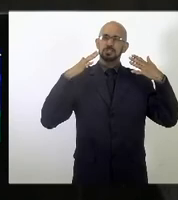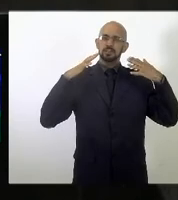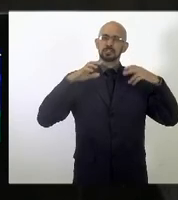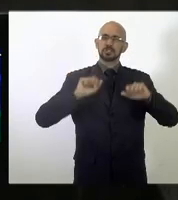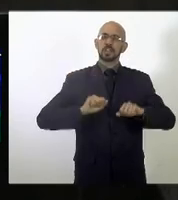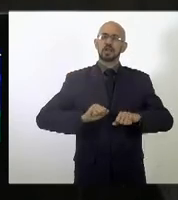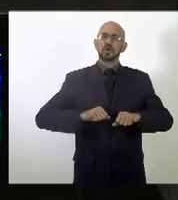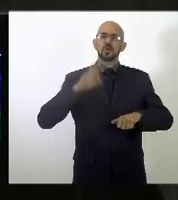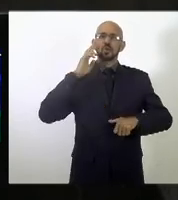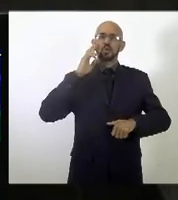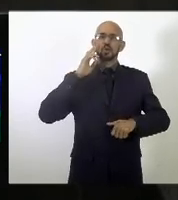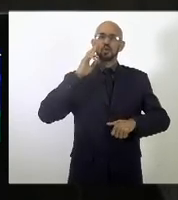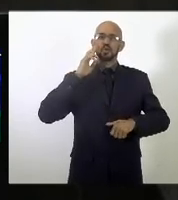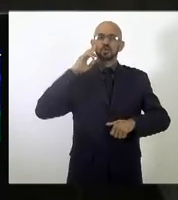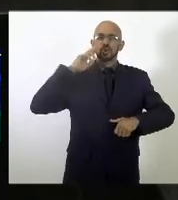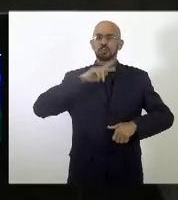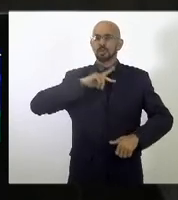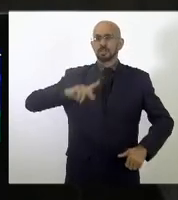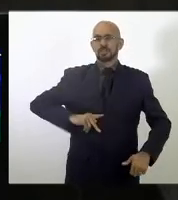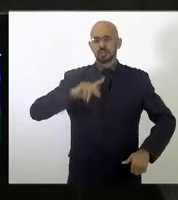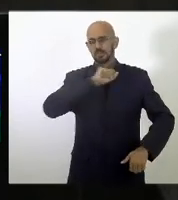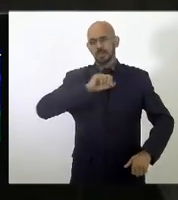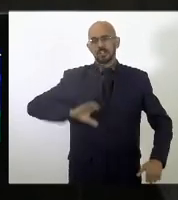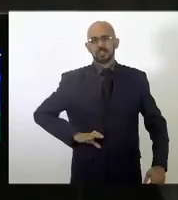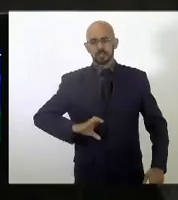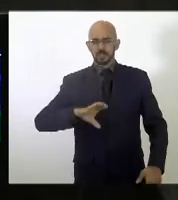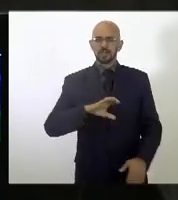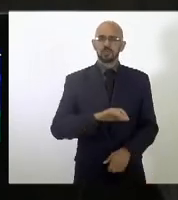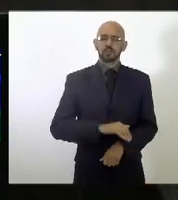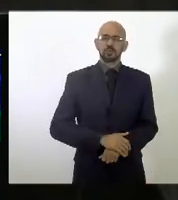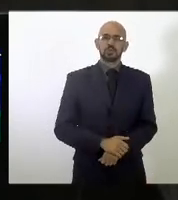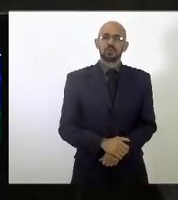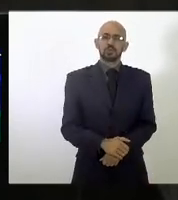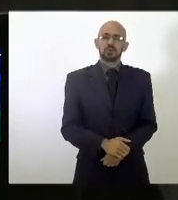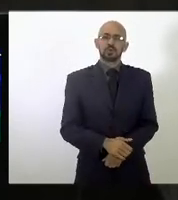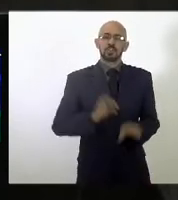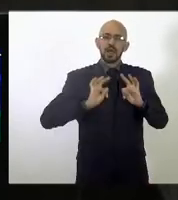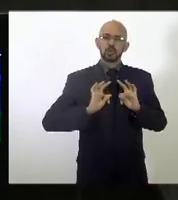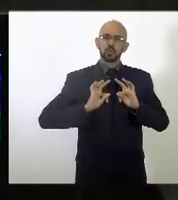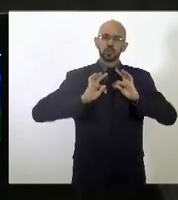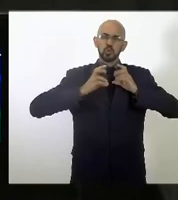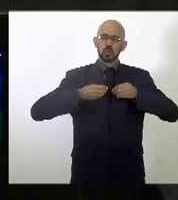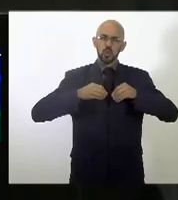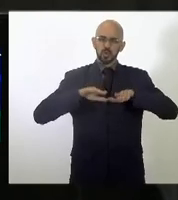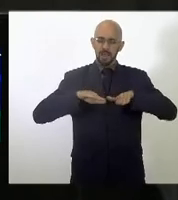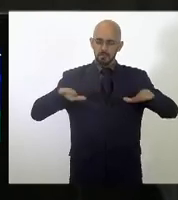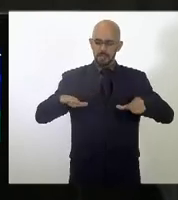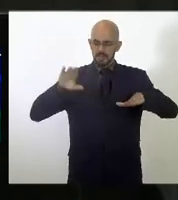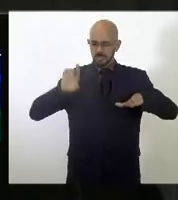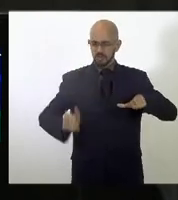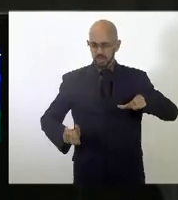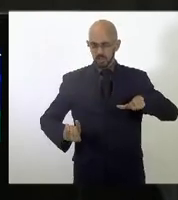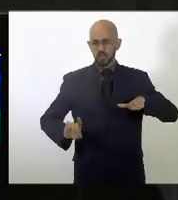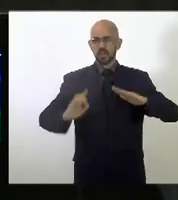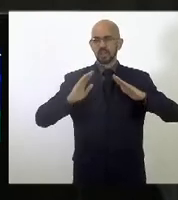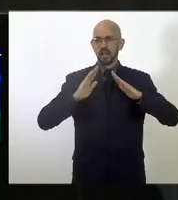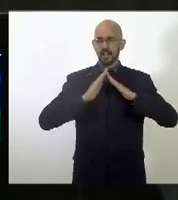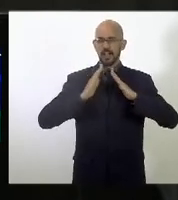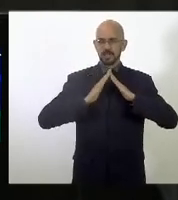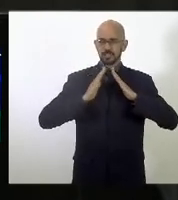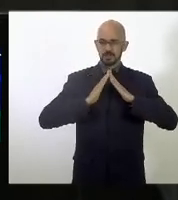o nosso presidente André Ciliano, toda a mesa diretora dessa casa,